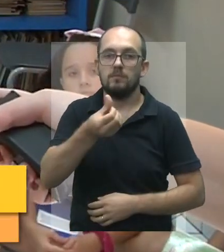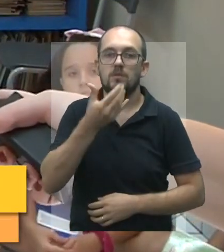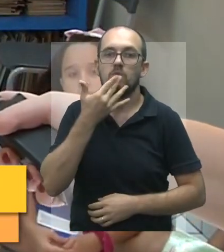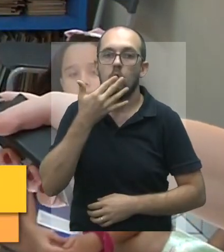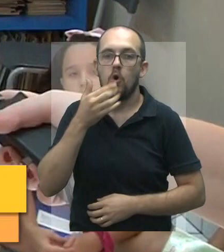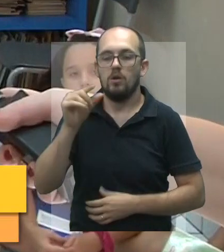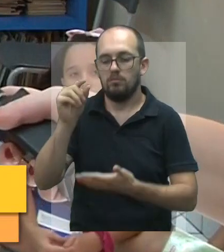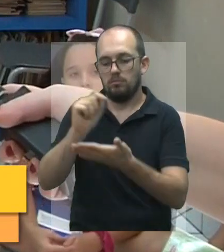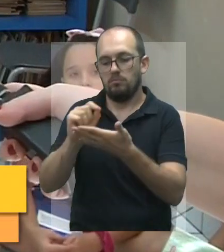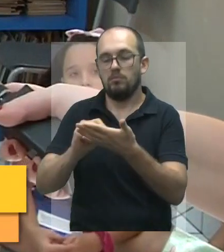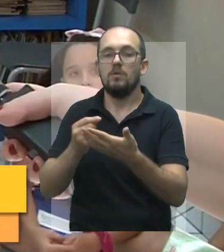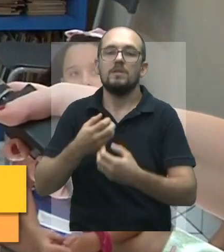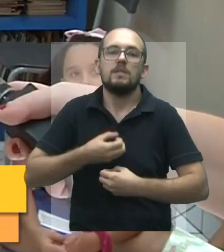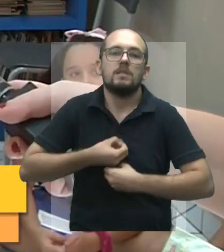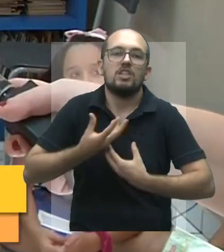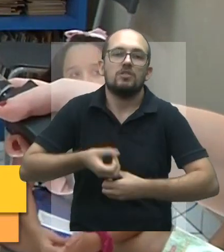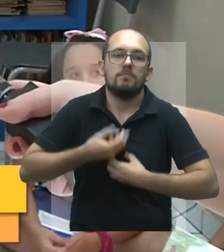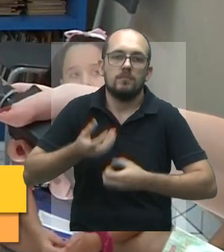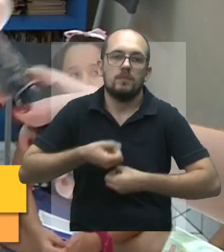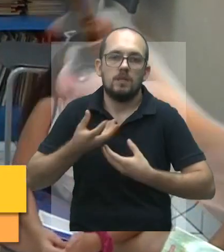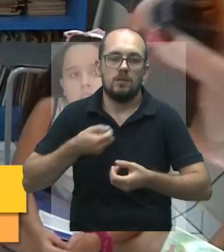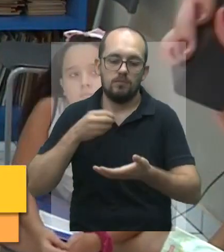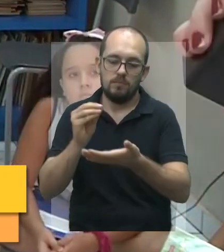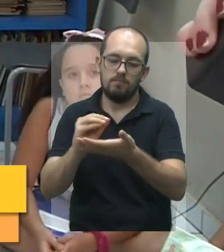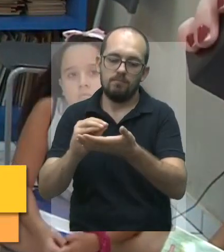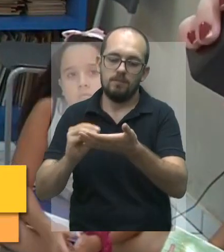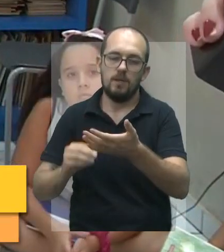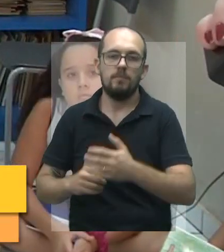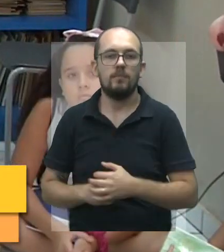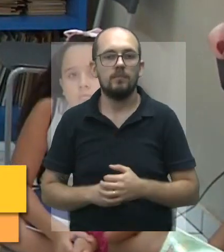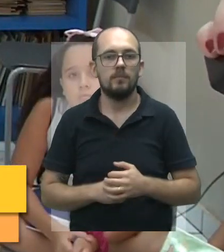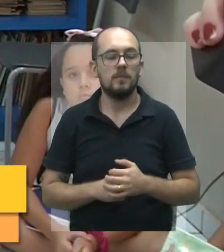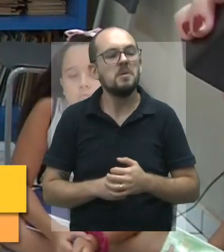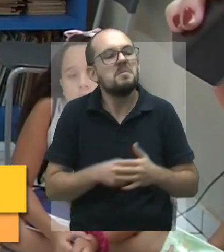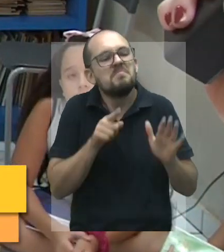e contou os sentimentos que a gente sente por elas. E o